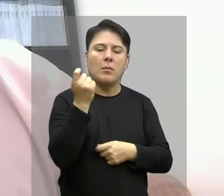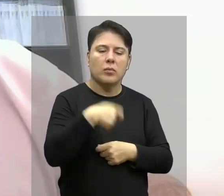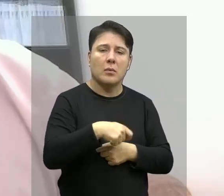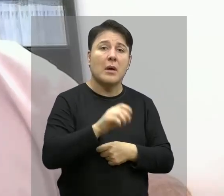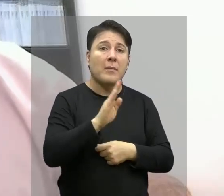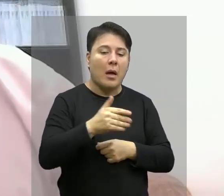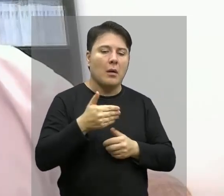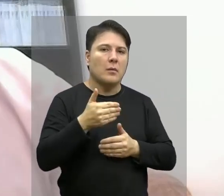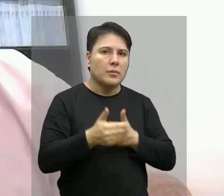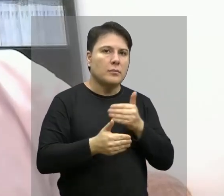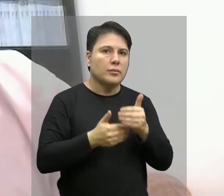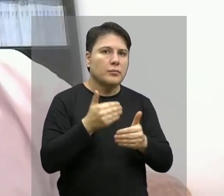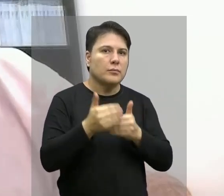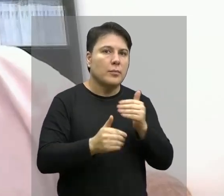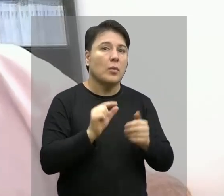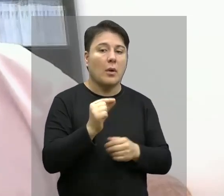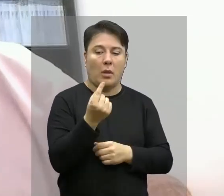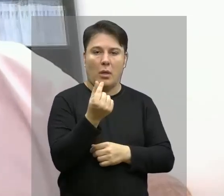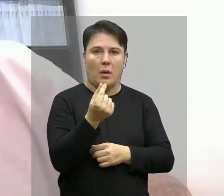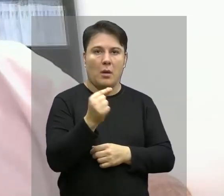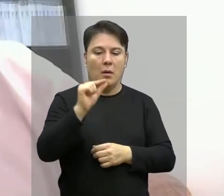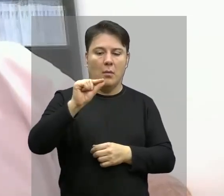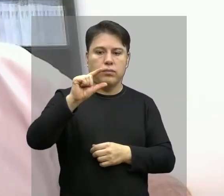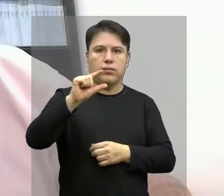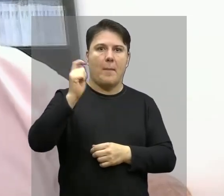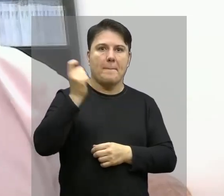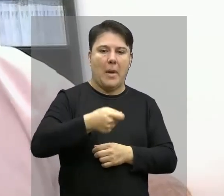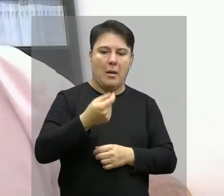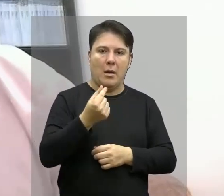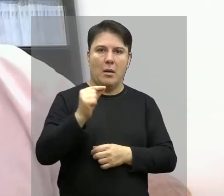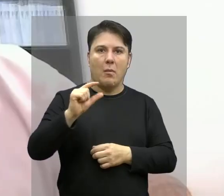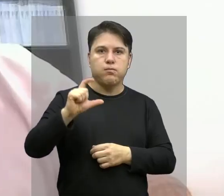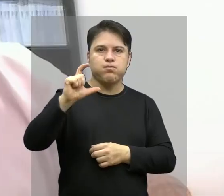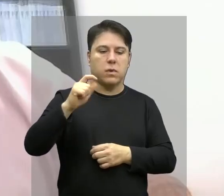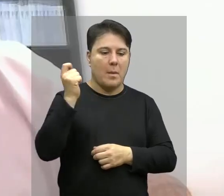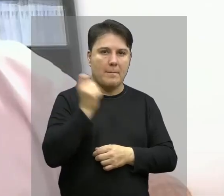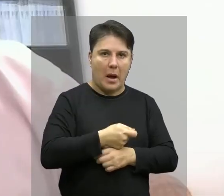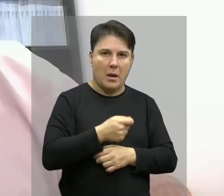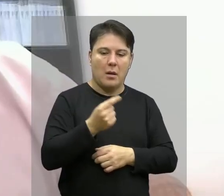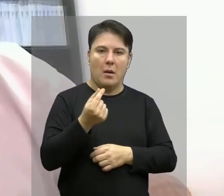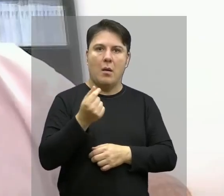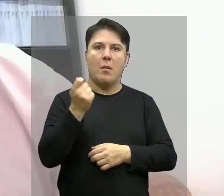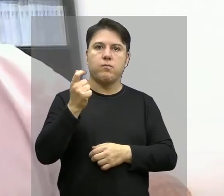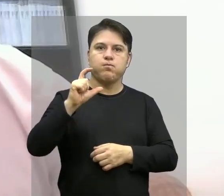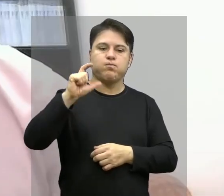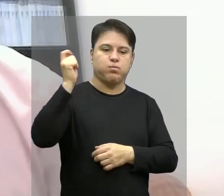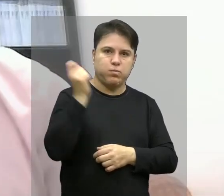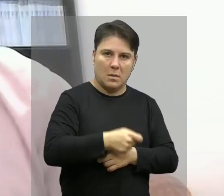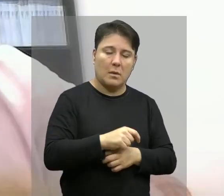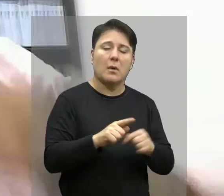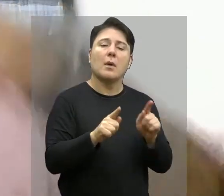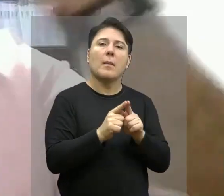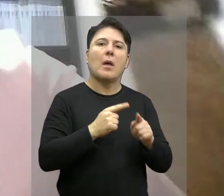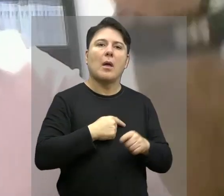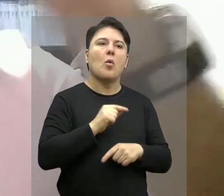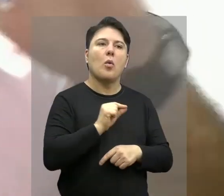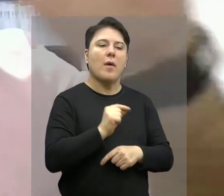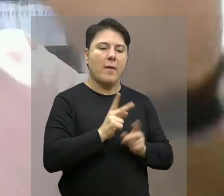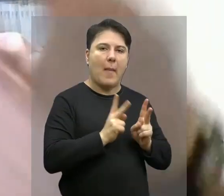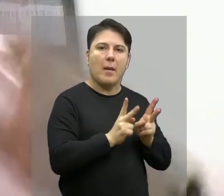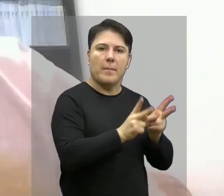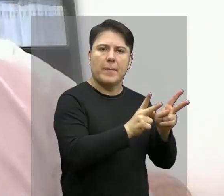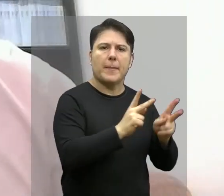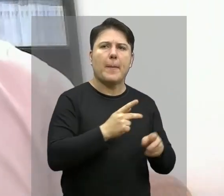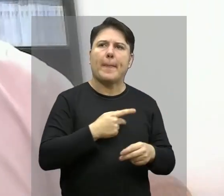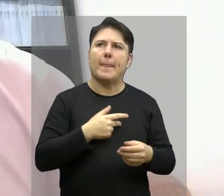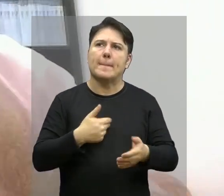daqui a pouco eu estou apostando com mais frequência, eu dobro o meu valor. Se eu apostava, sei lá, falar aqui